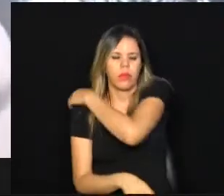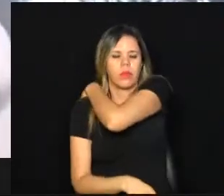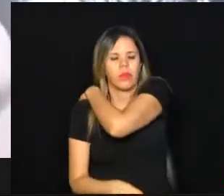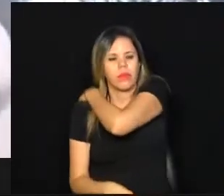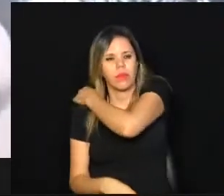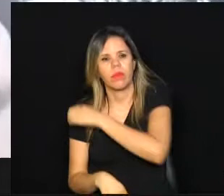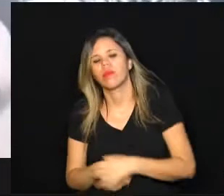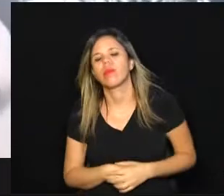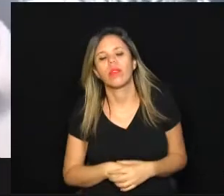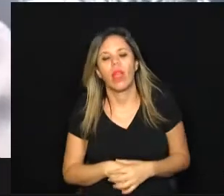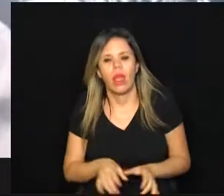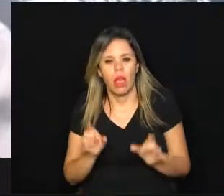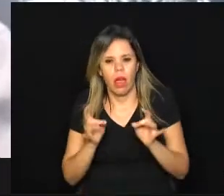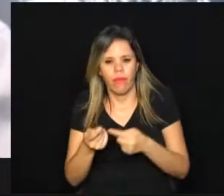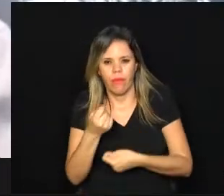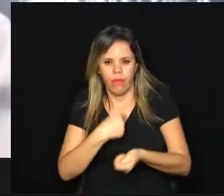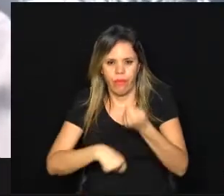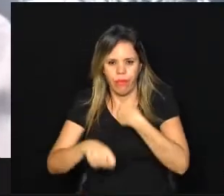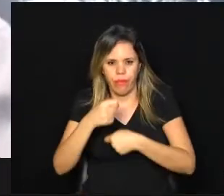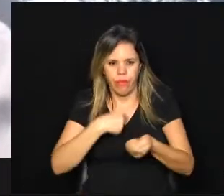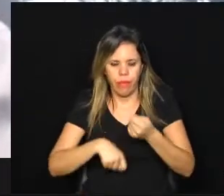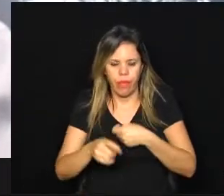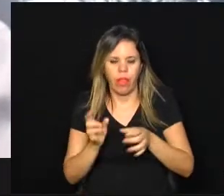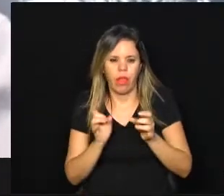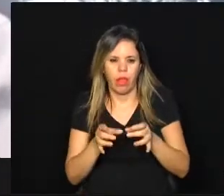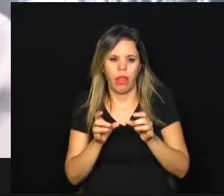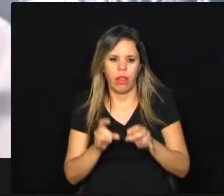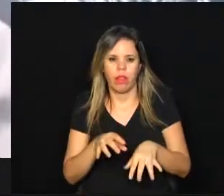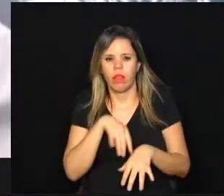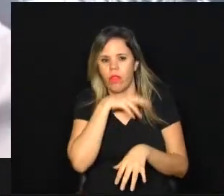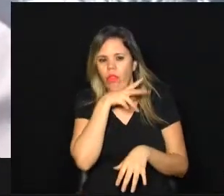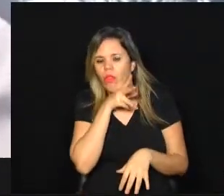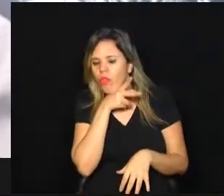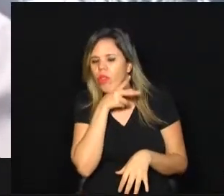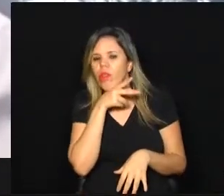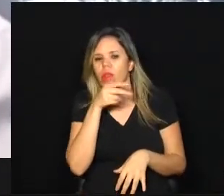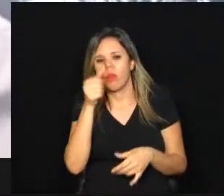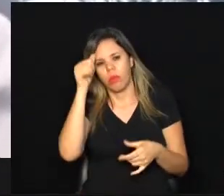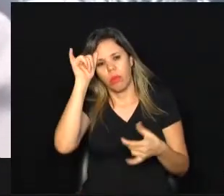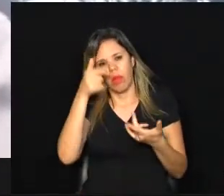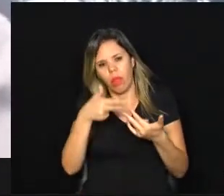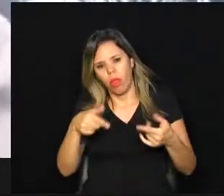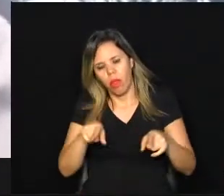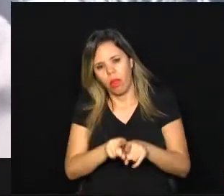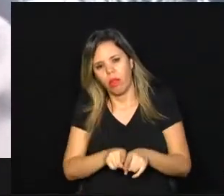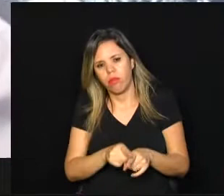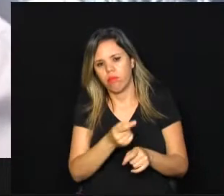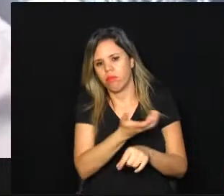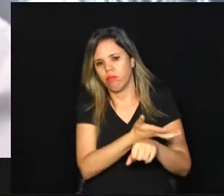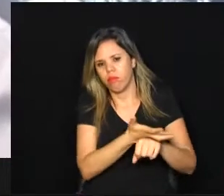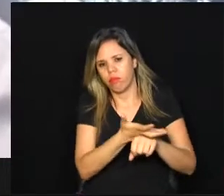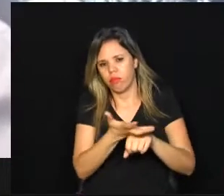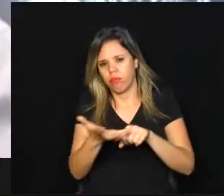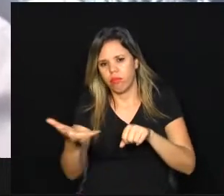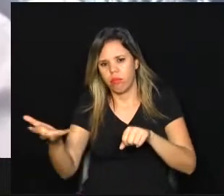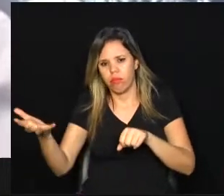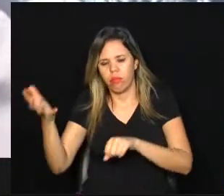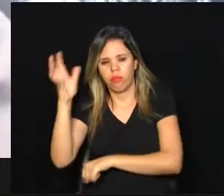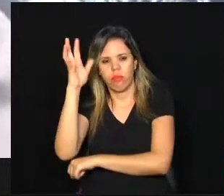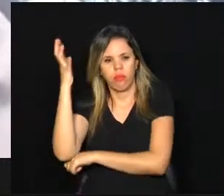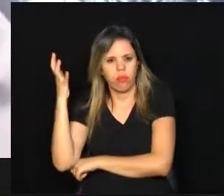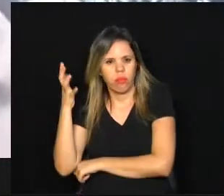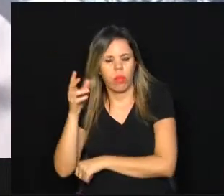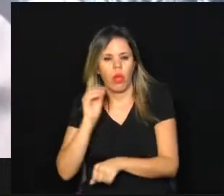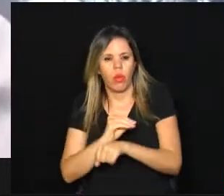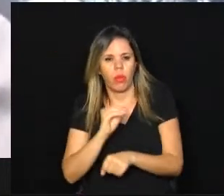o agronegócio ele tem a obrigação de proteger ali os seus mananciais, as matas, né? É o setor que mais